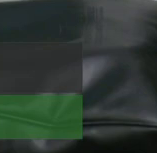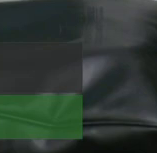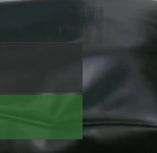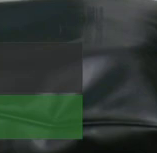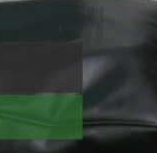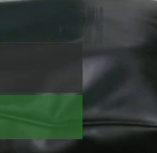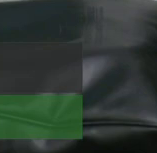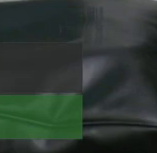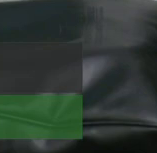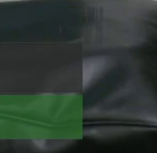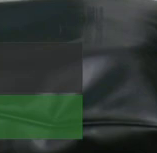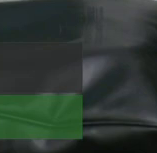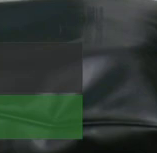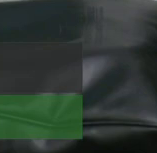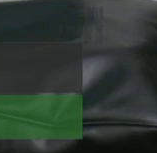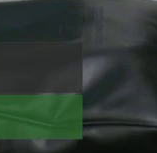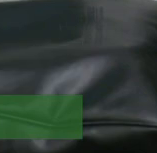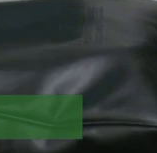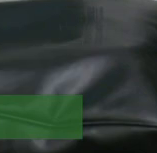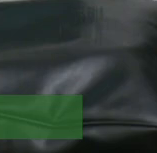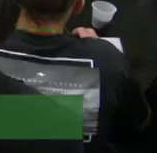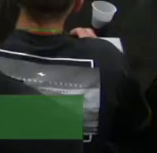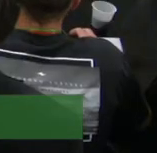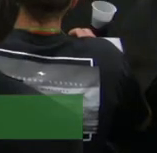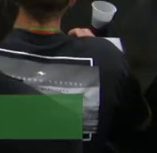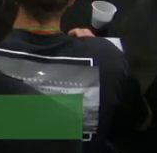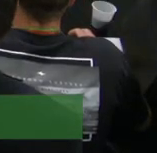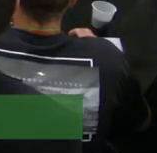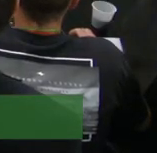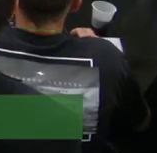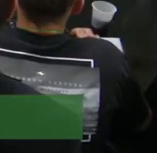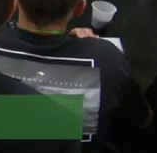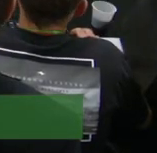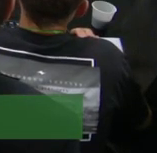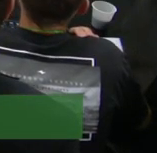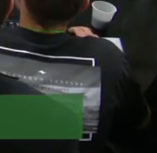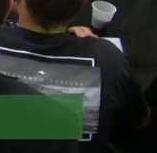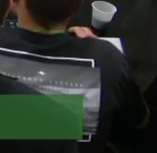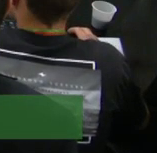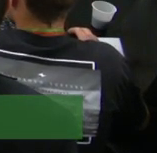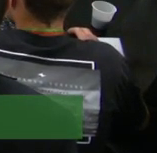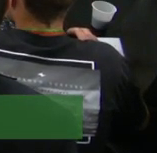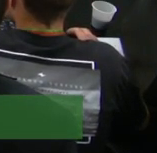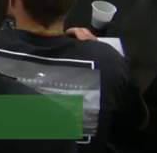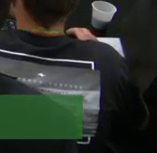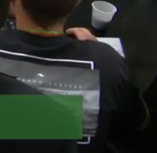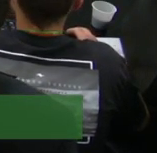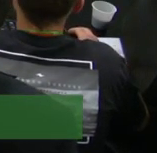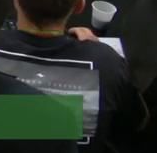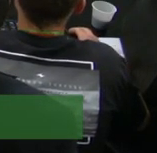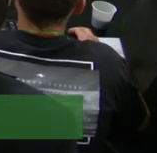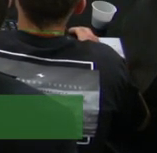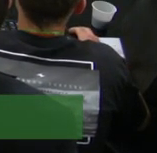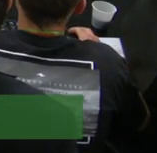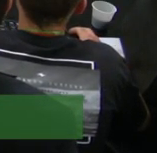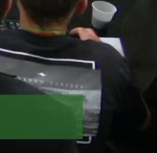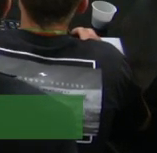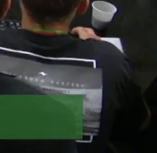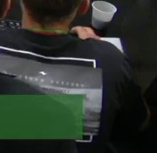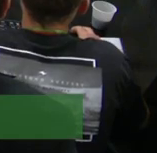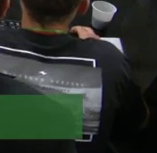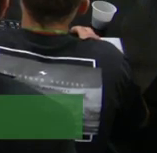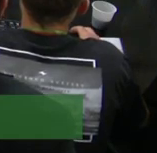Maria Oliane Ijuim, do Conselho Regional de Fonoaudiologia, Terceira